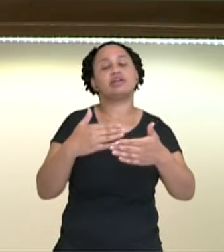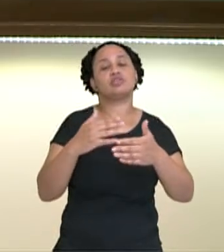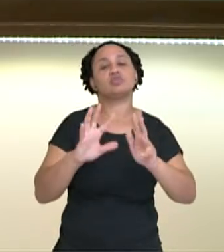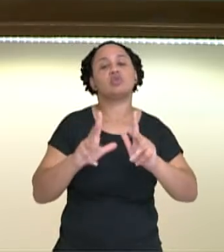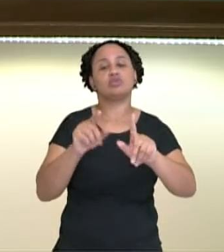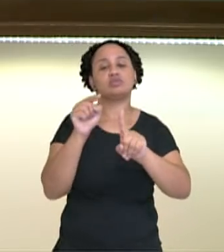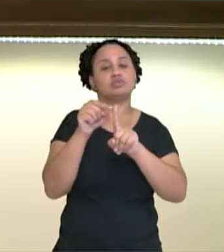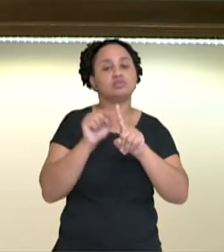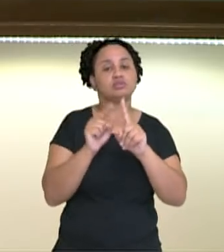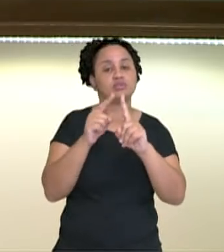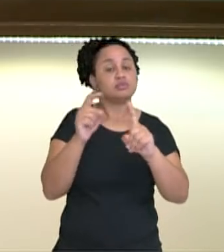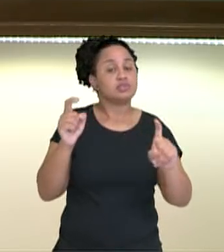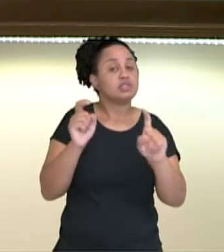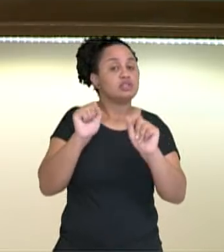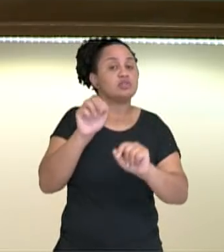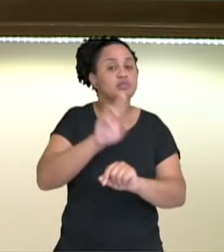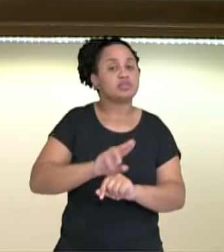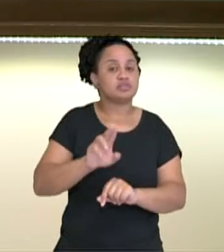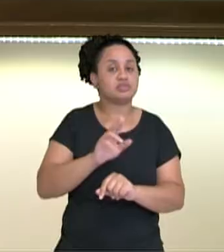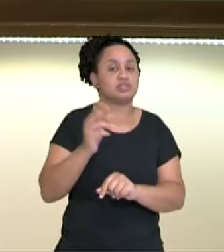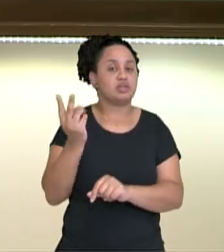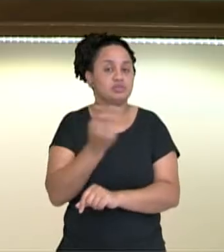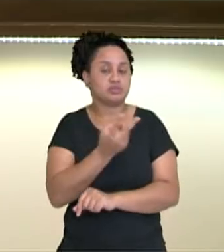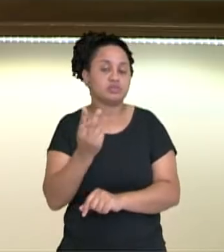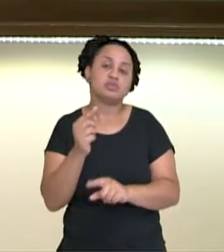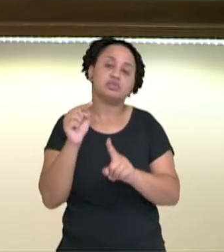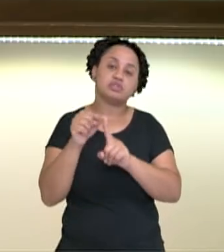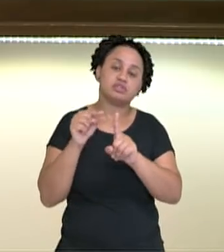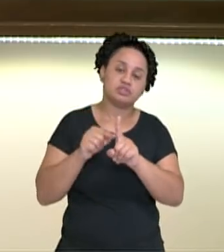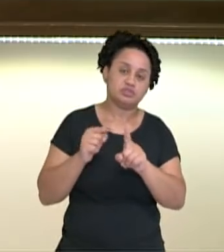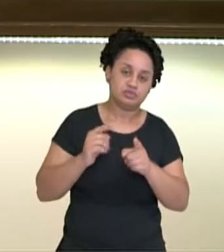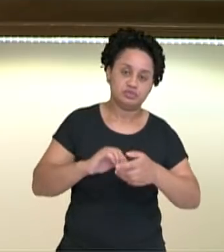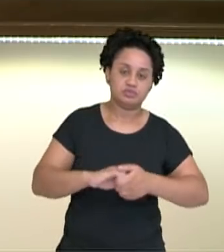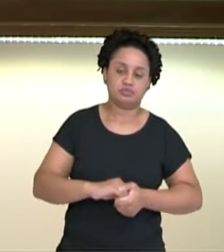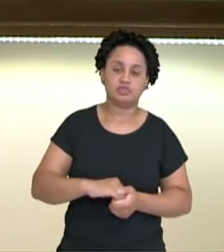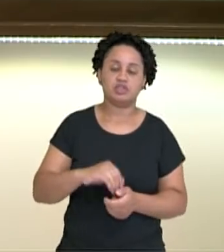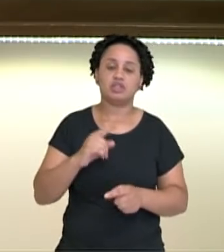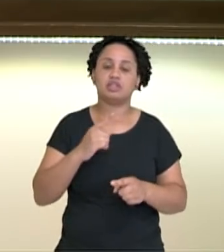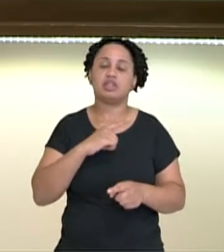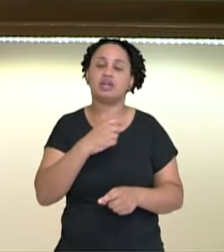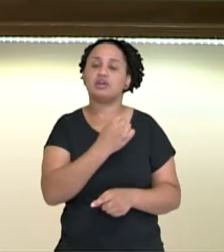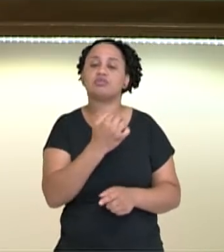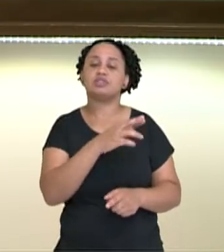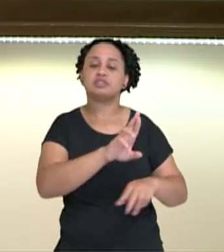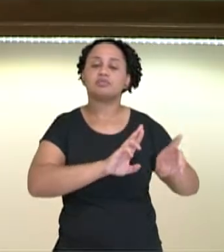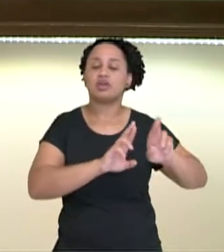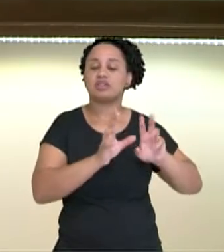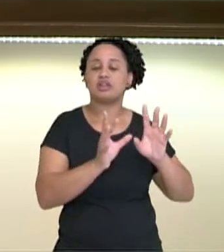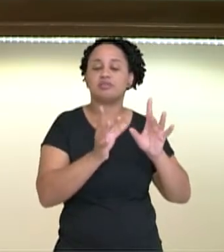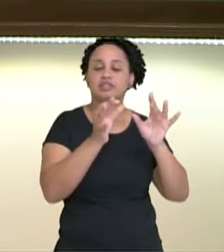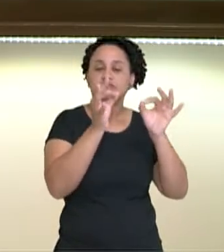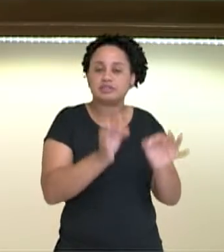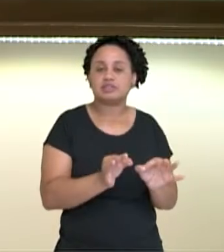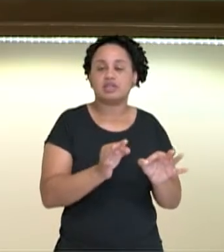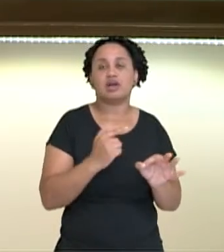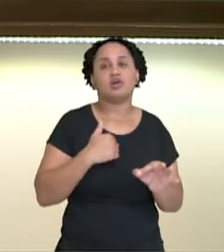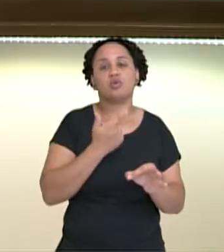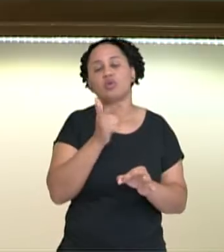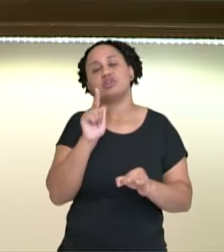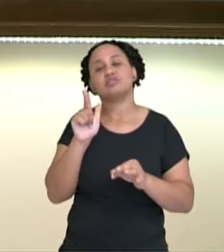ciência. Você ter dados mais fidedignos e, em outros momentos, você ter, né, a questão mais, digamos,